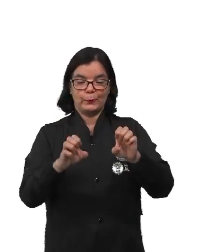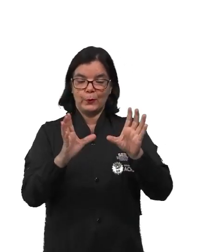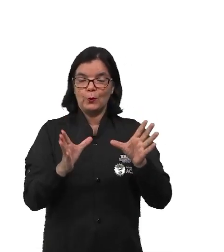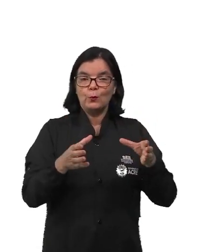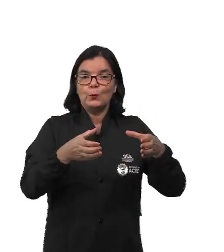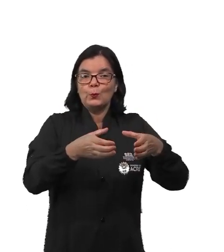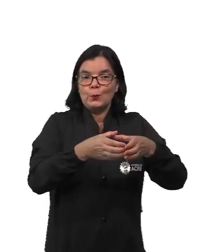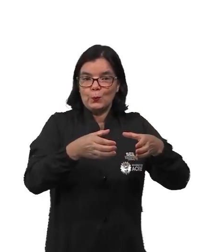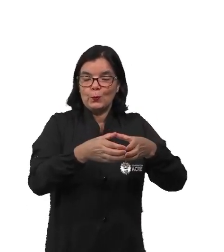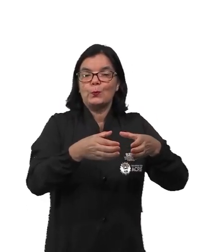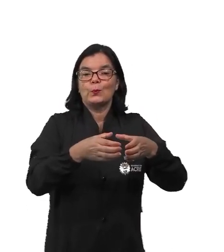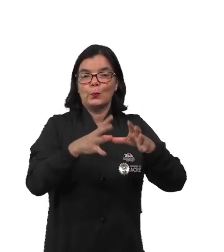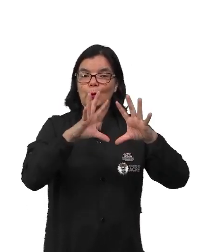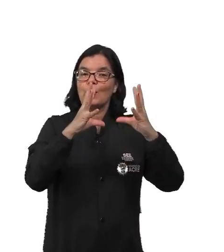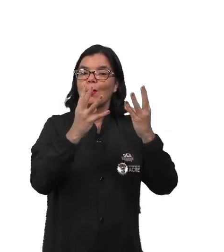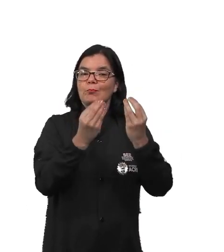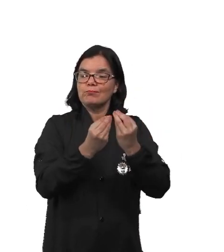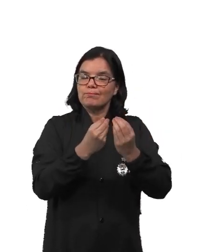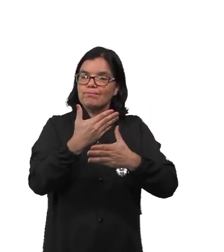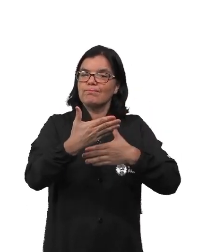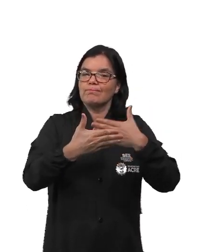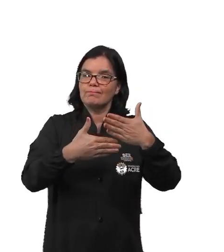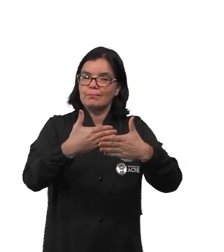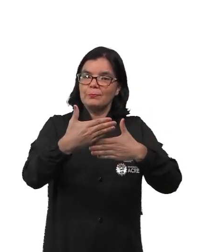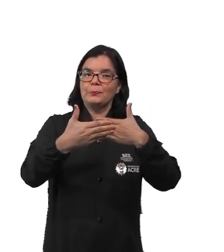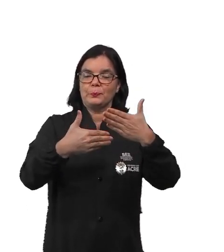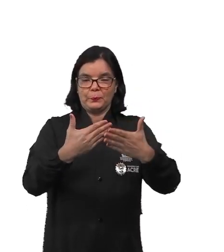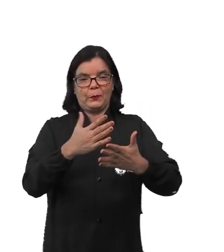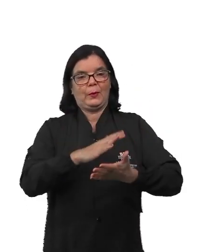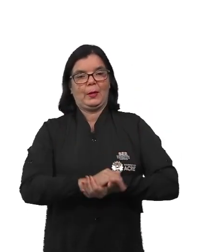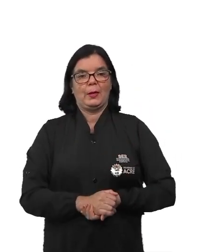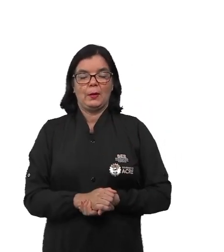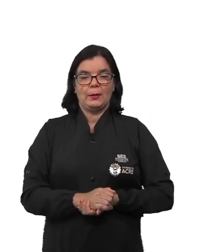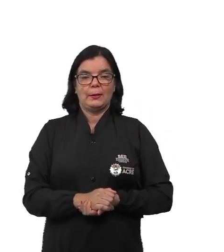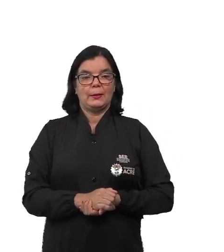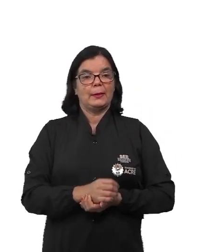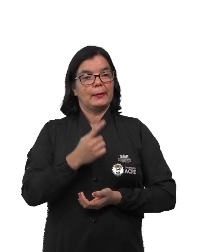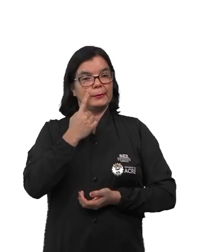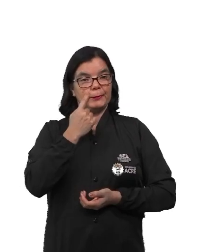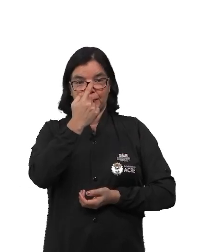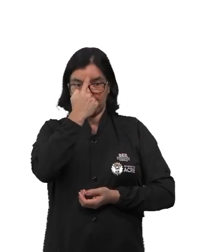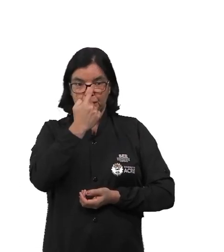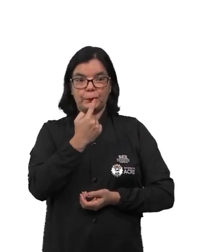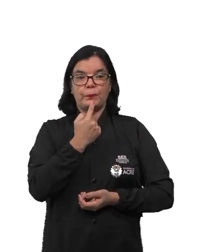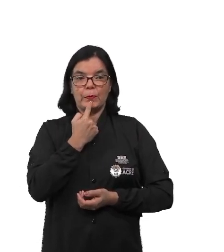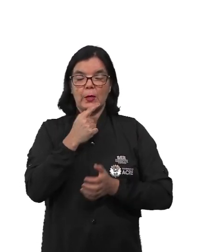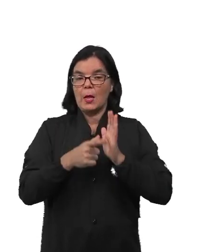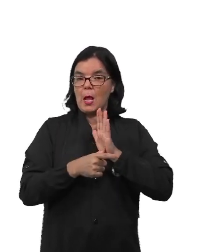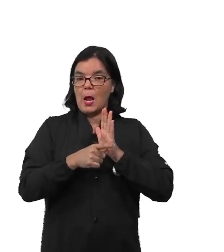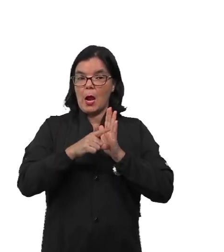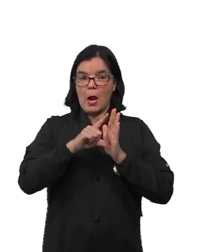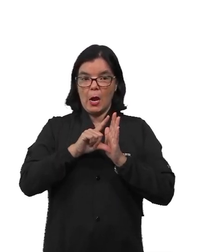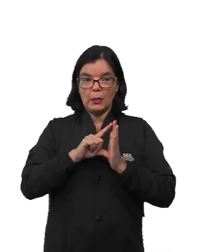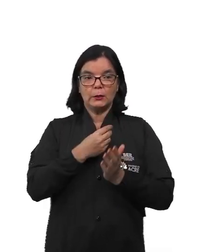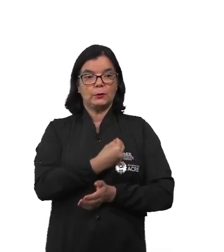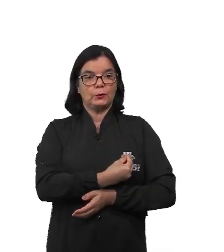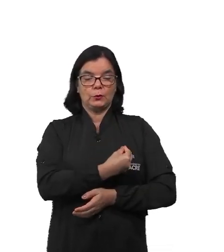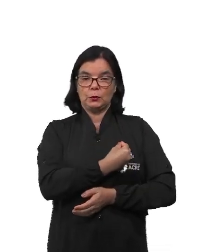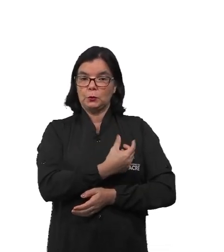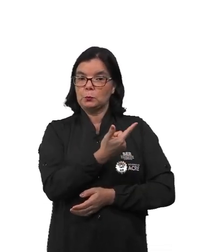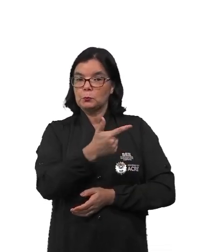uma comunidade ecológica ao longo do tempo. Olha aí a imagem, o que antes não tinha